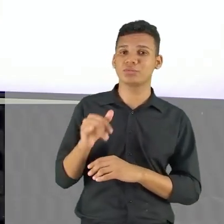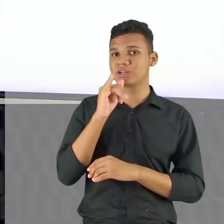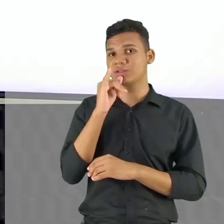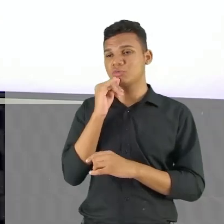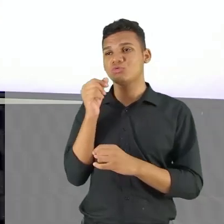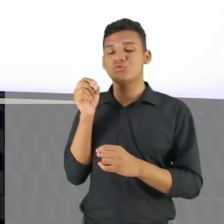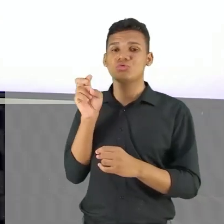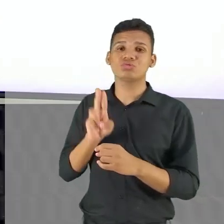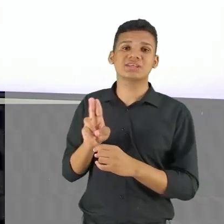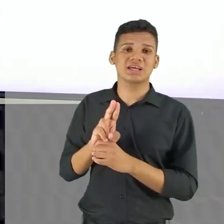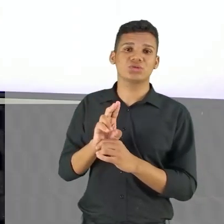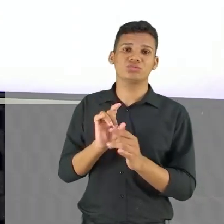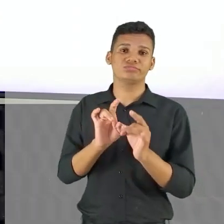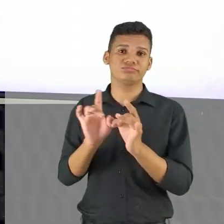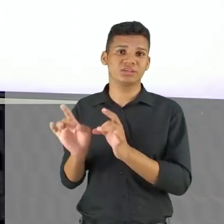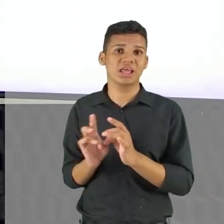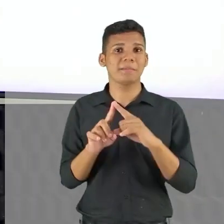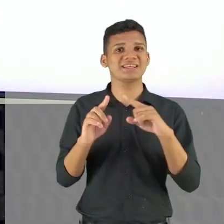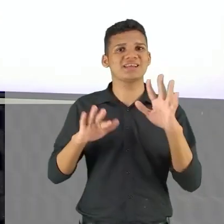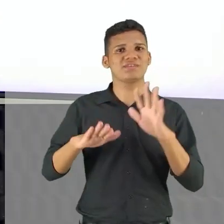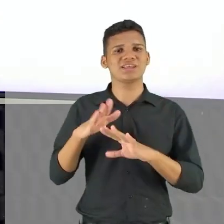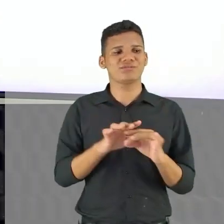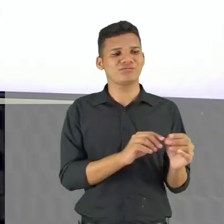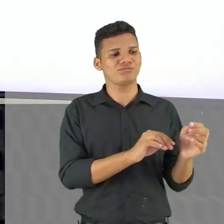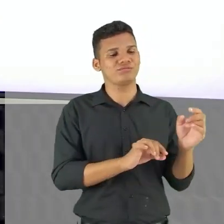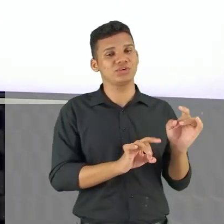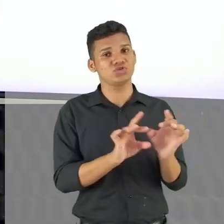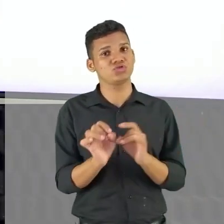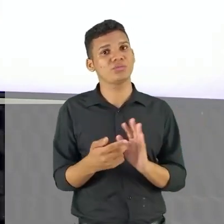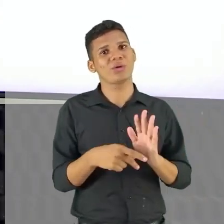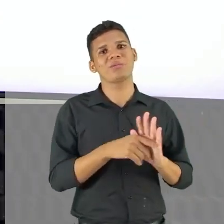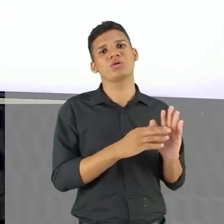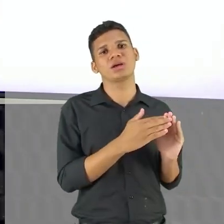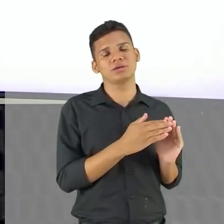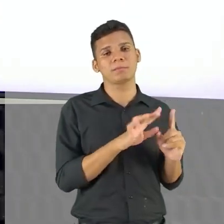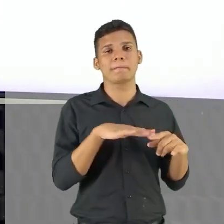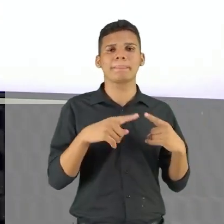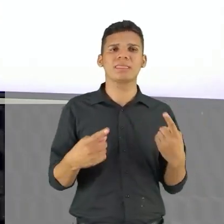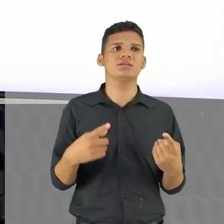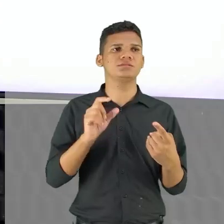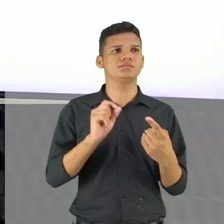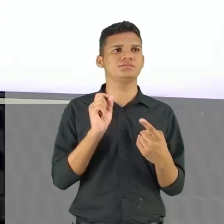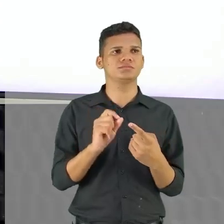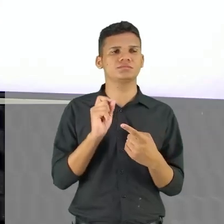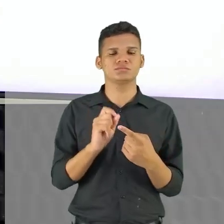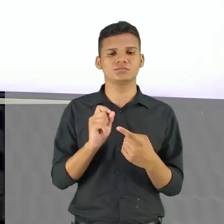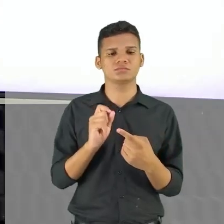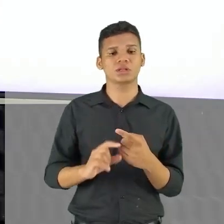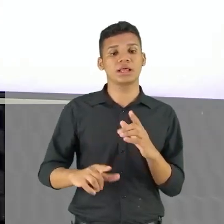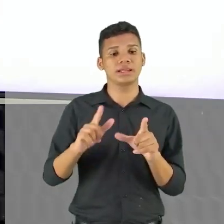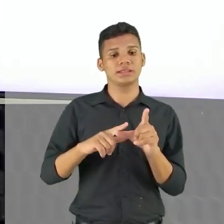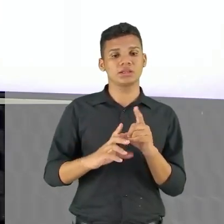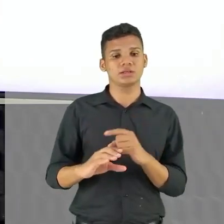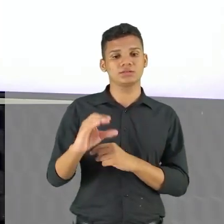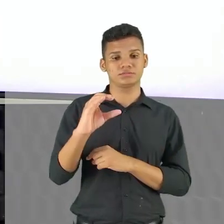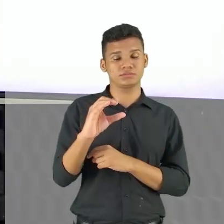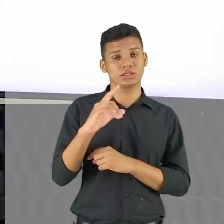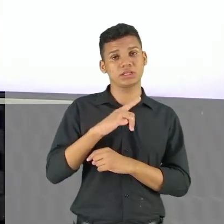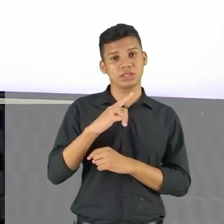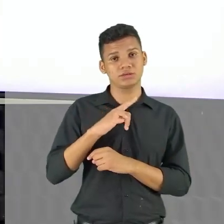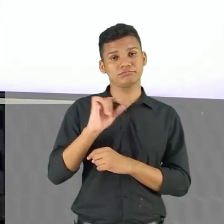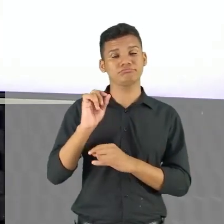pela mera especulação imobiliária. C. Concentração fundiária. O que quer dizer? A lei das